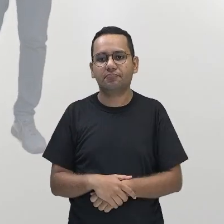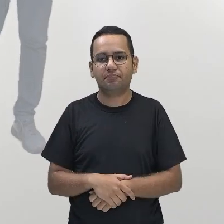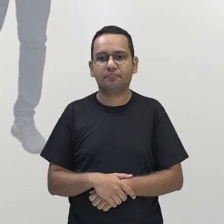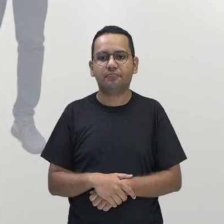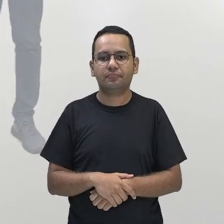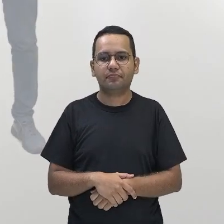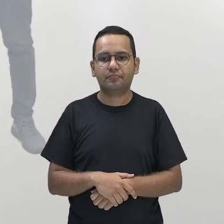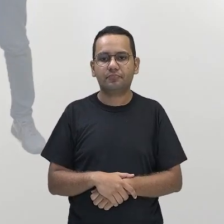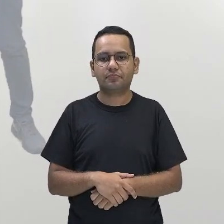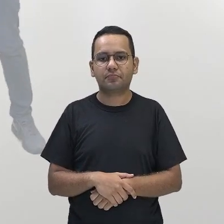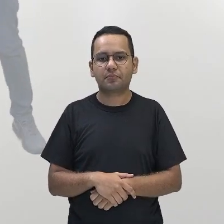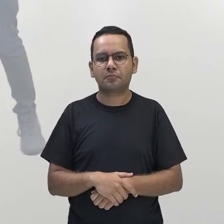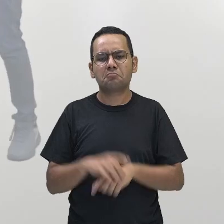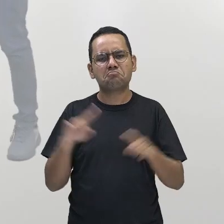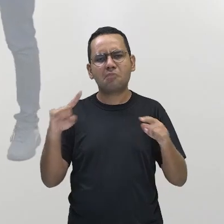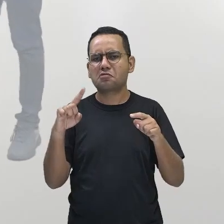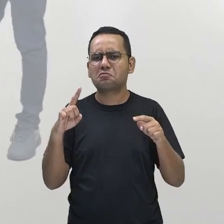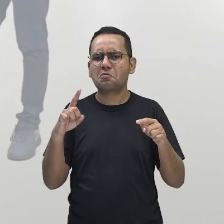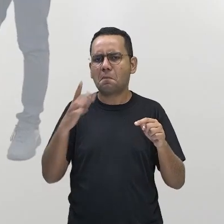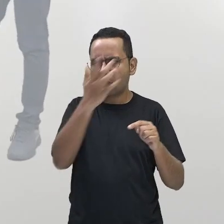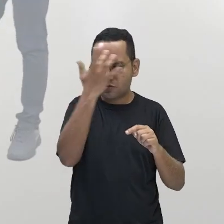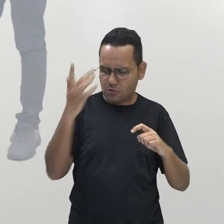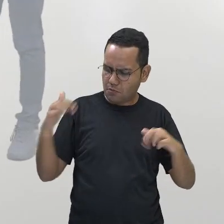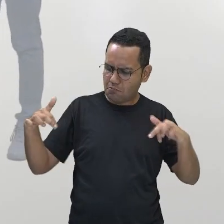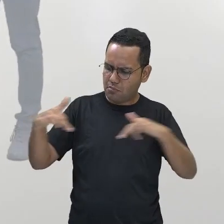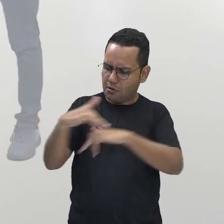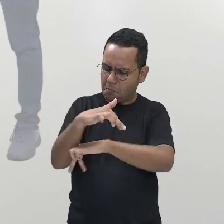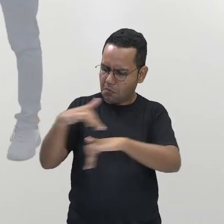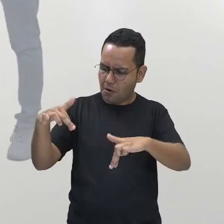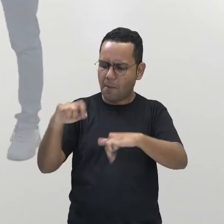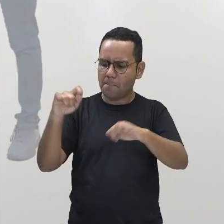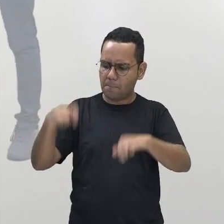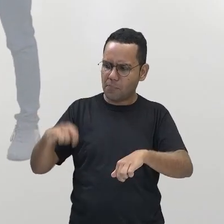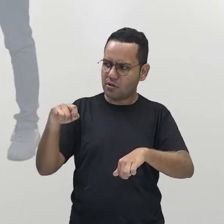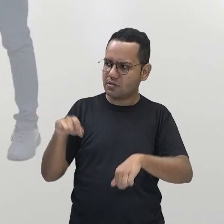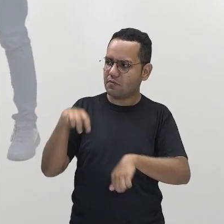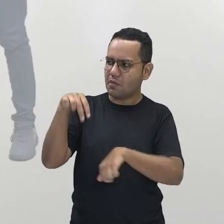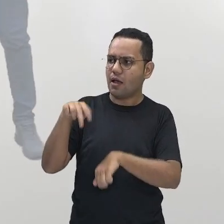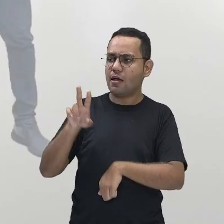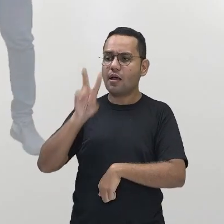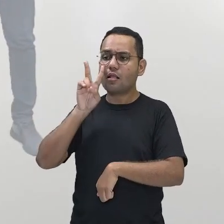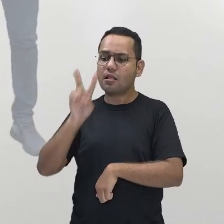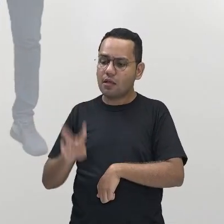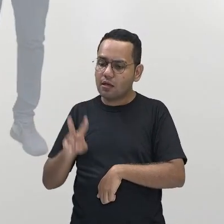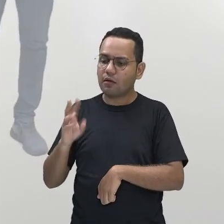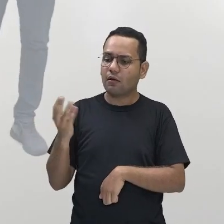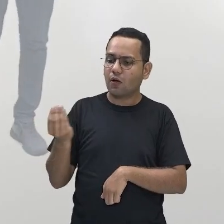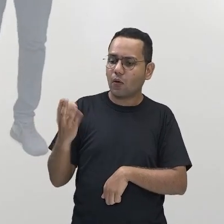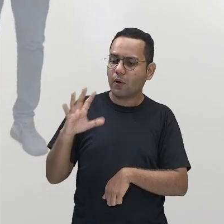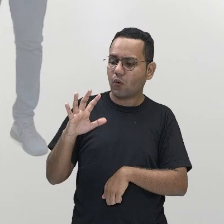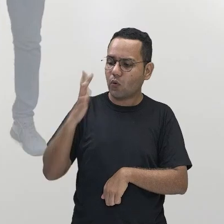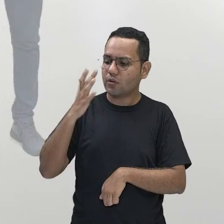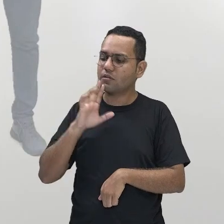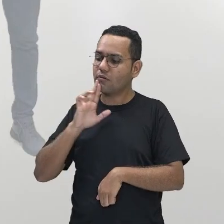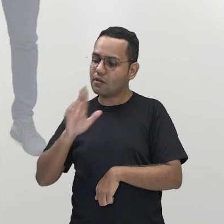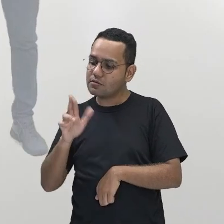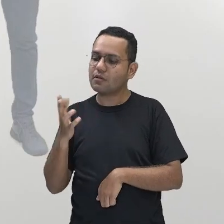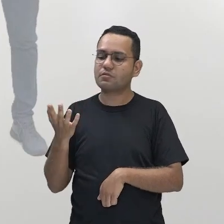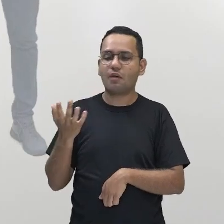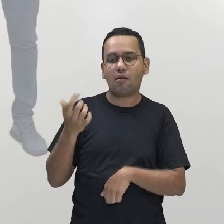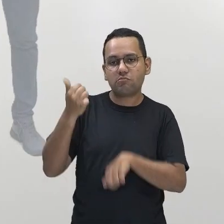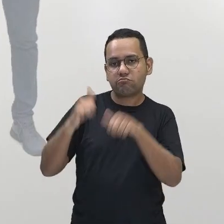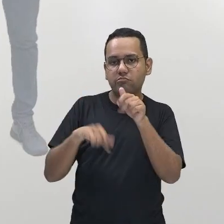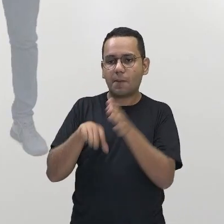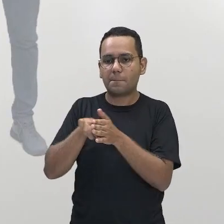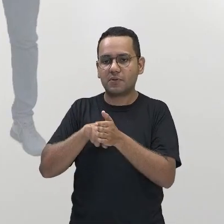parar lá, pode olhar para um pôster desse, ele pode ler todos os resultados que estão nos pôsteres, né?